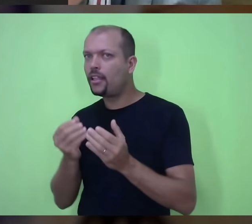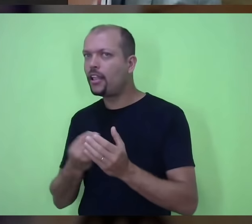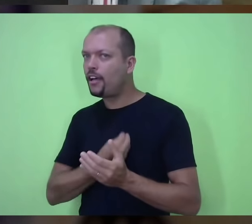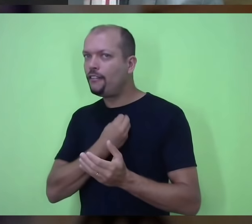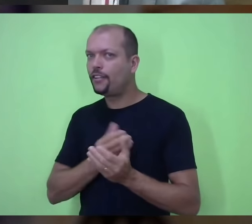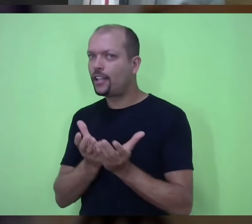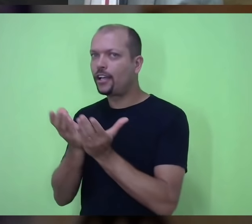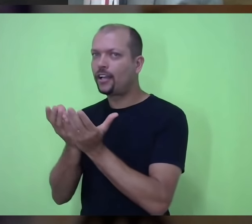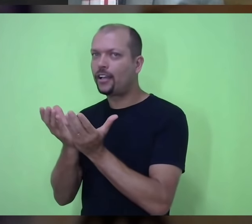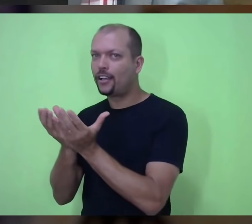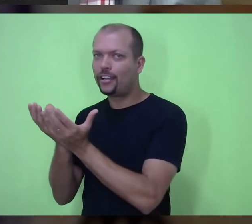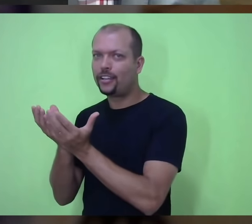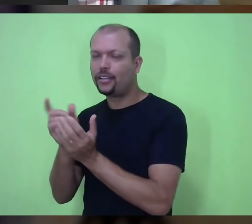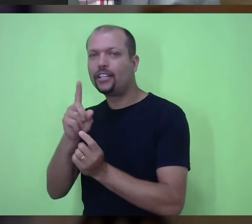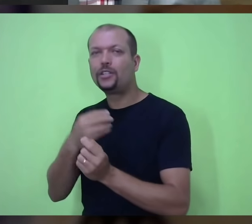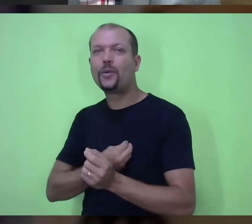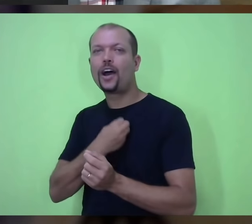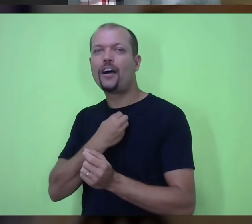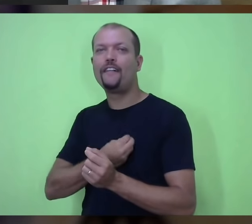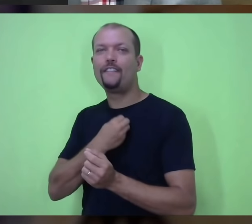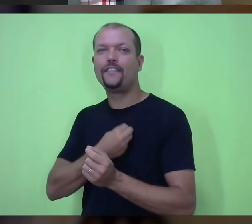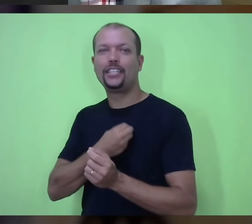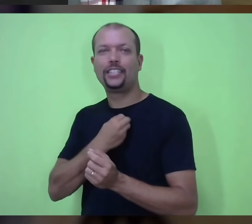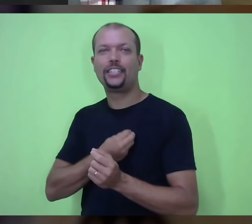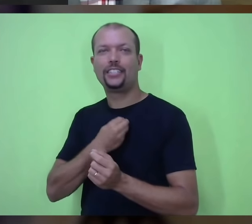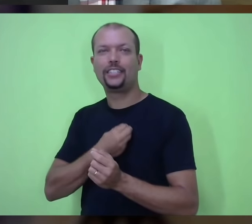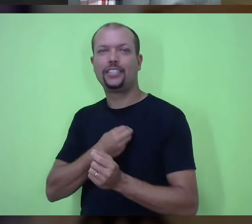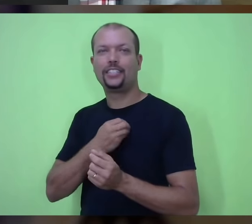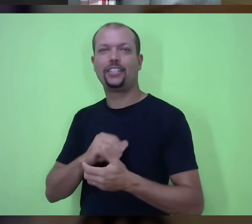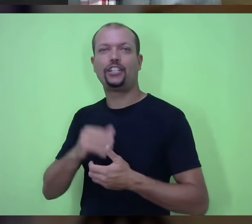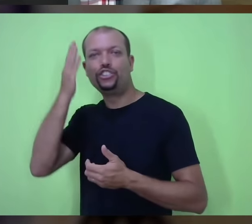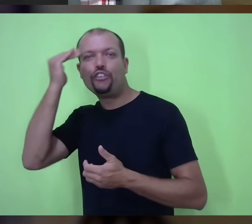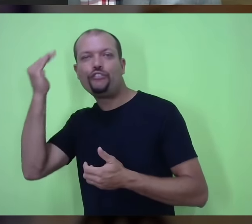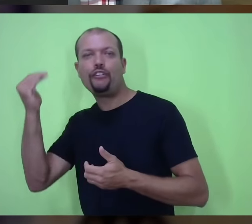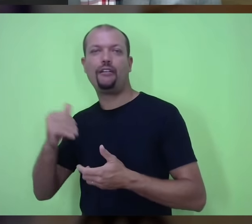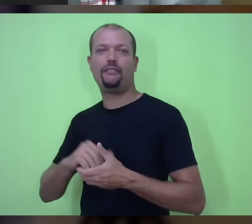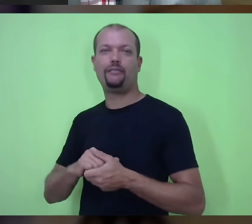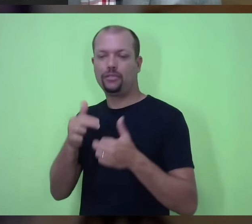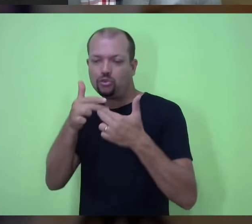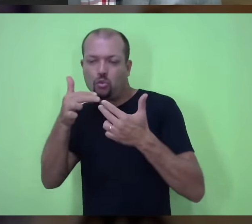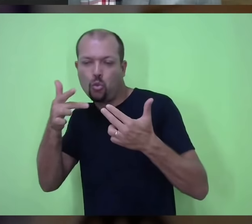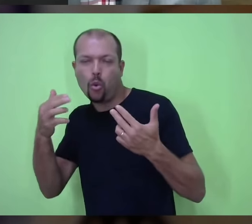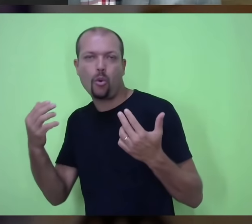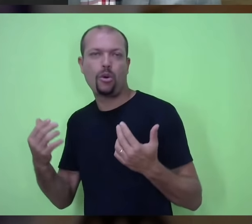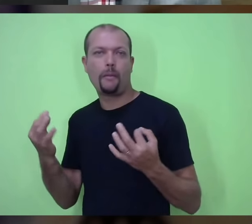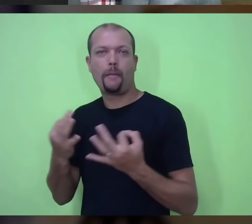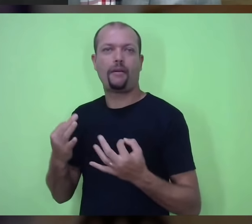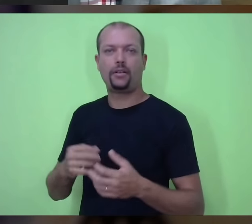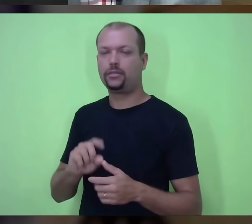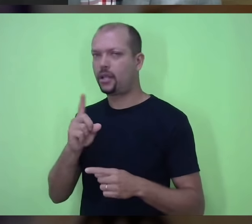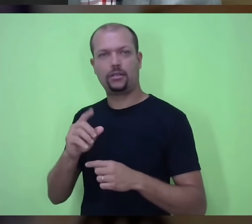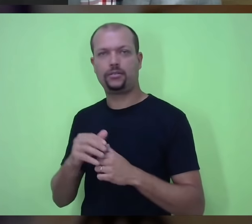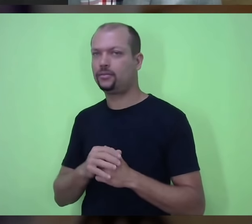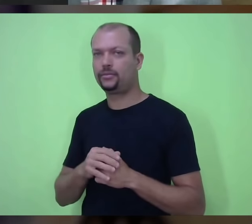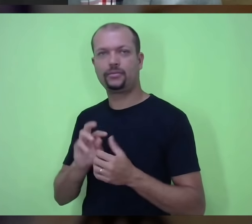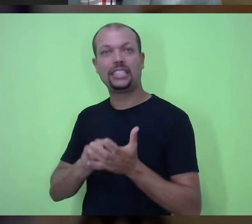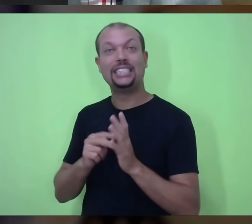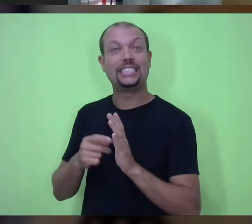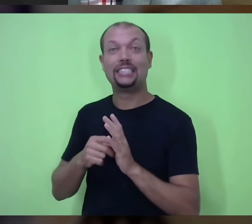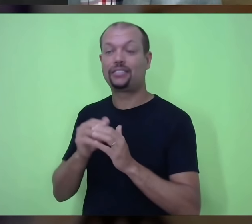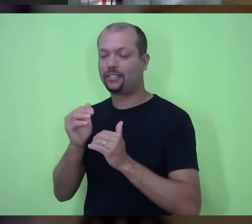cristã não é uma vida de impecabilidade, porque a santificação é um processo